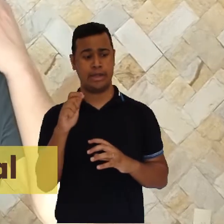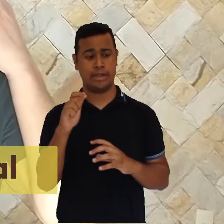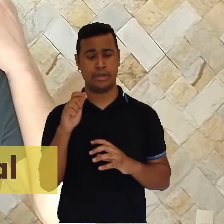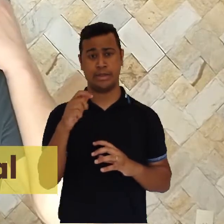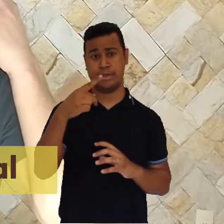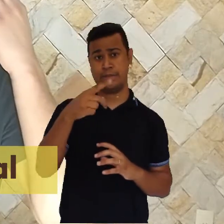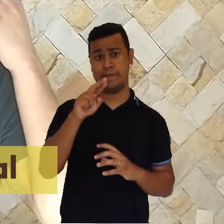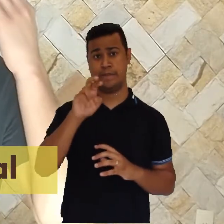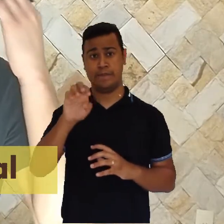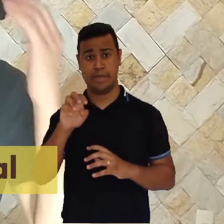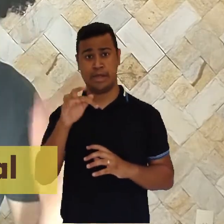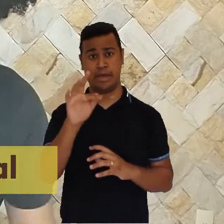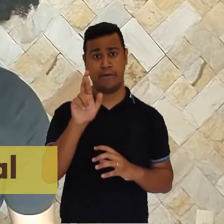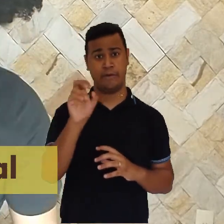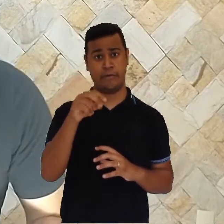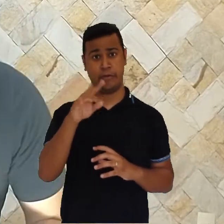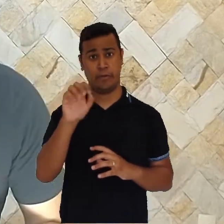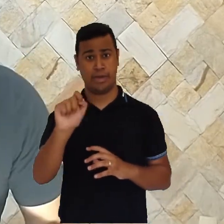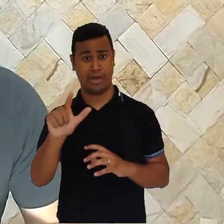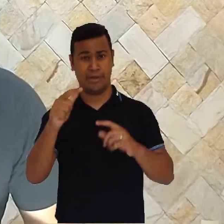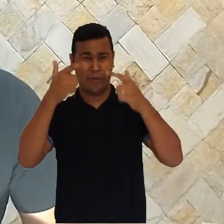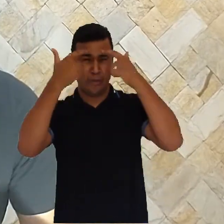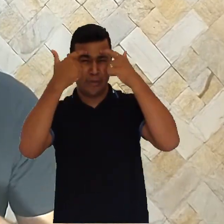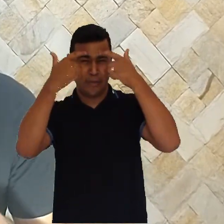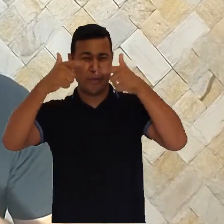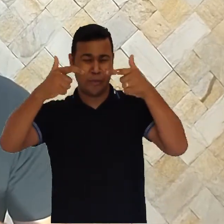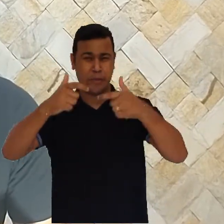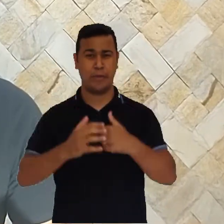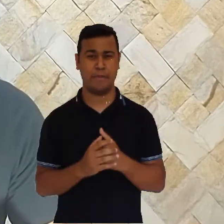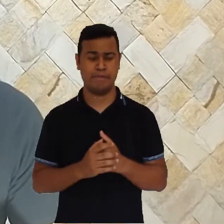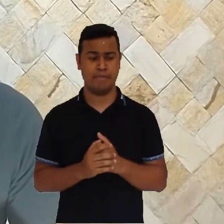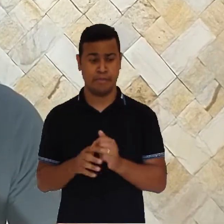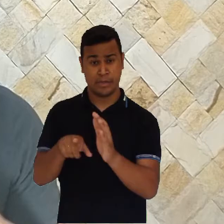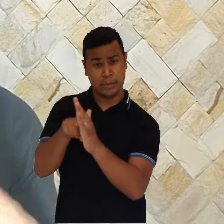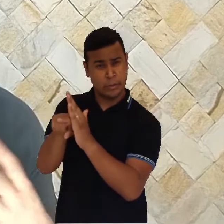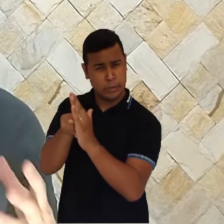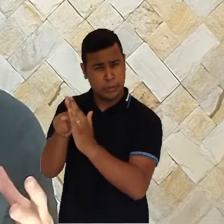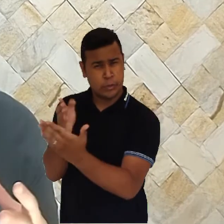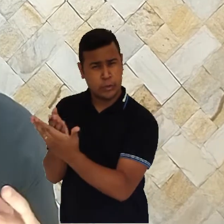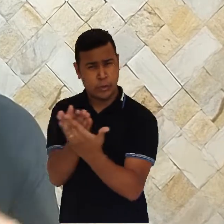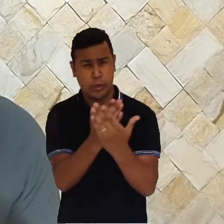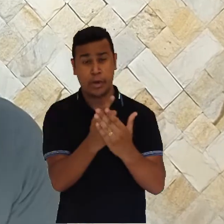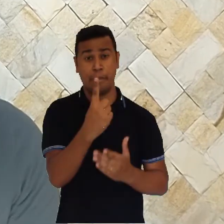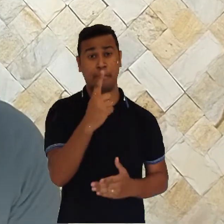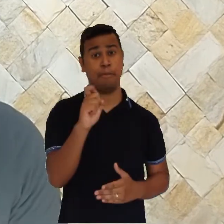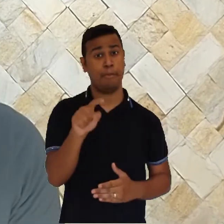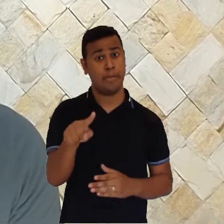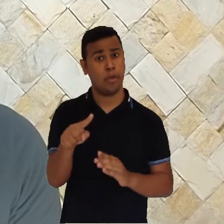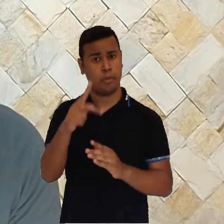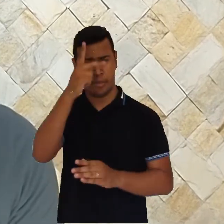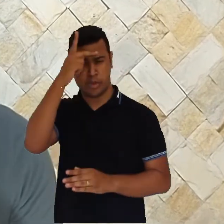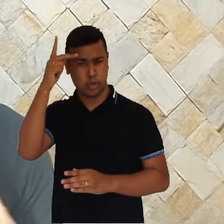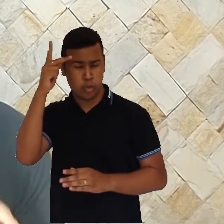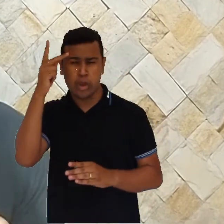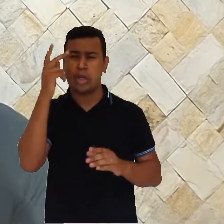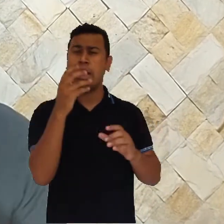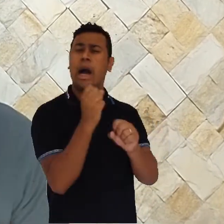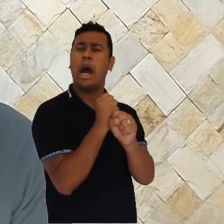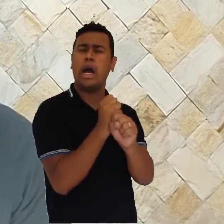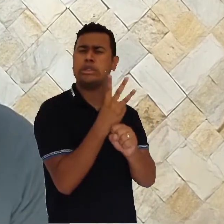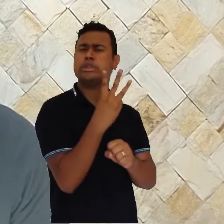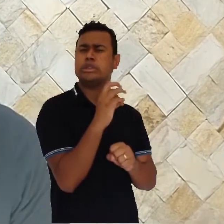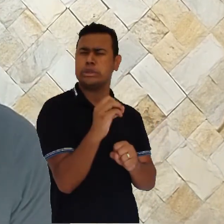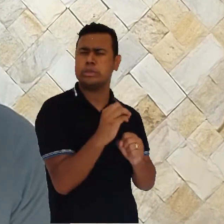atrás da testa, nesta parte da cabeça. Um estudo feito com quase 1.000 pessoas durante 30 anos, nascidos na mesma cidade e no mesmo